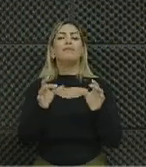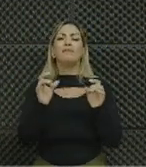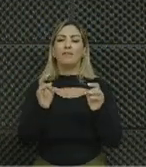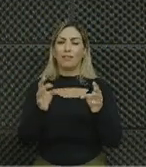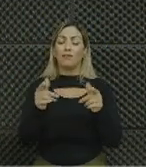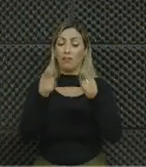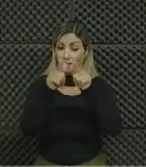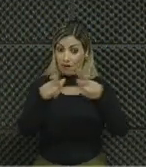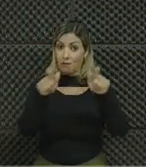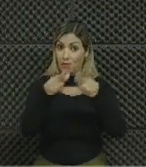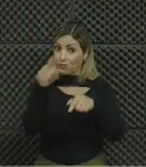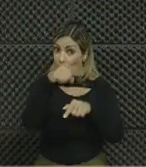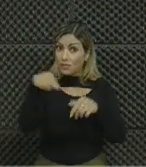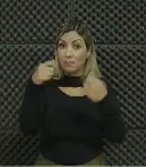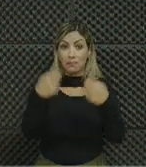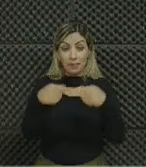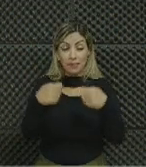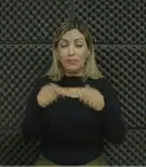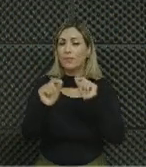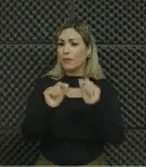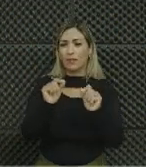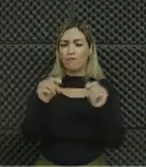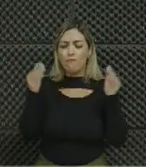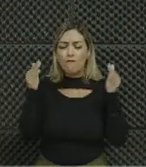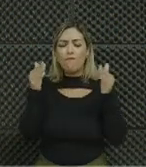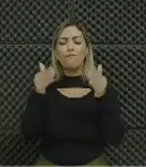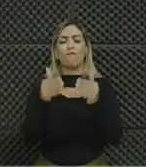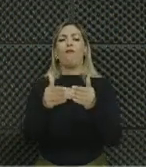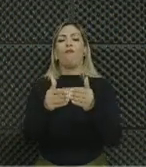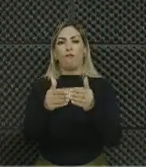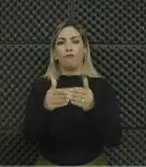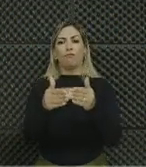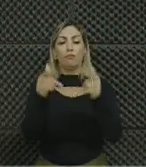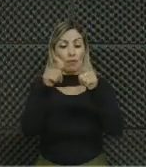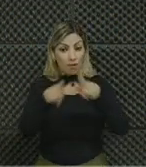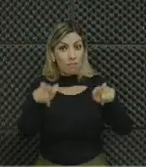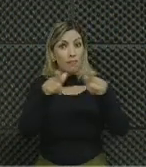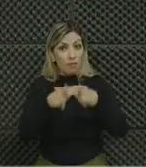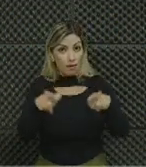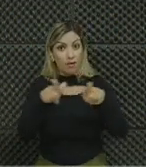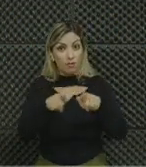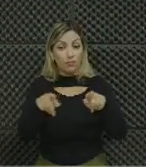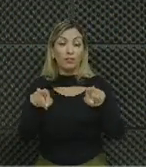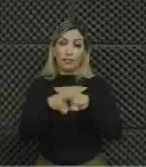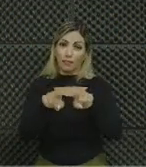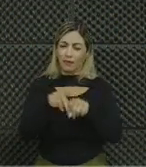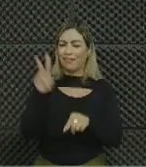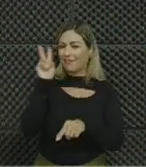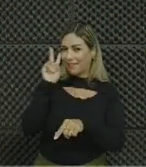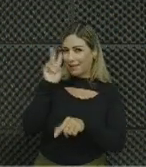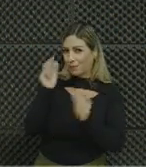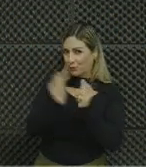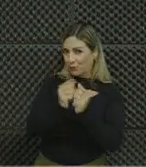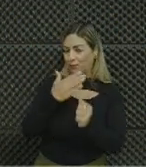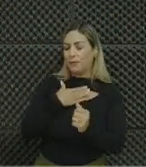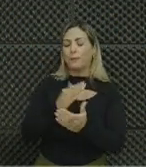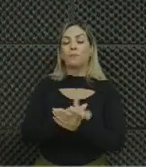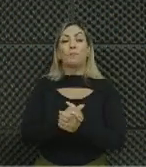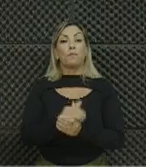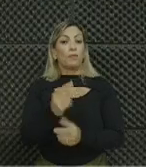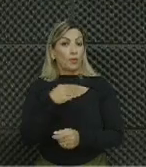Especificamente, vocês precisam o quê? Focar na questão gramatical e, lembra comigo,